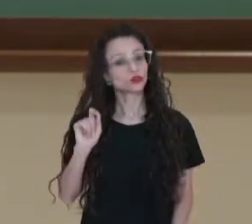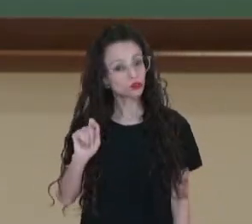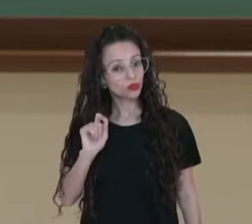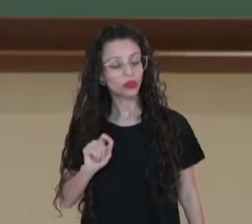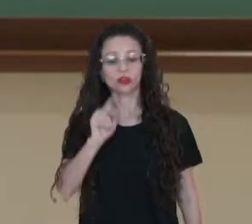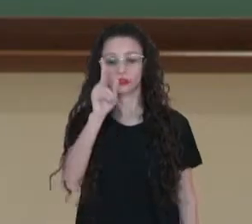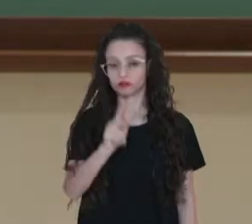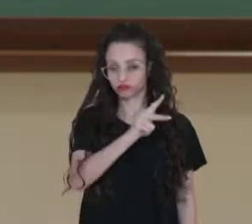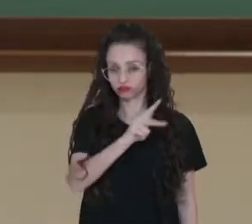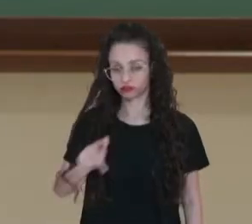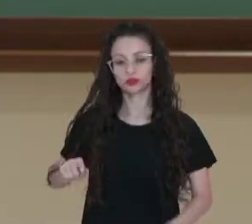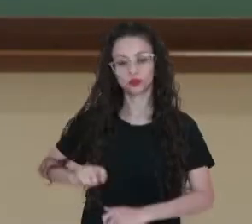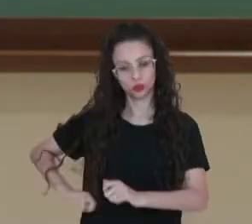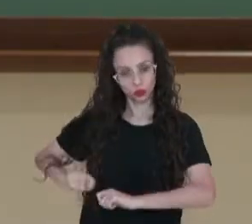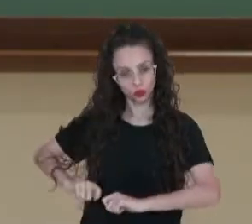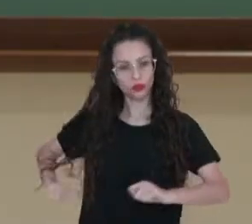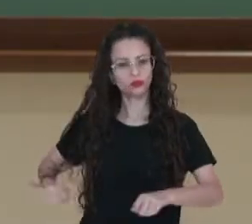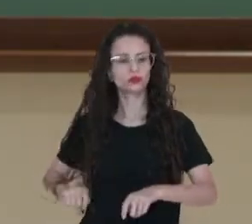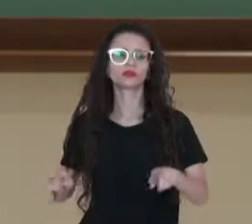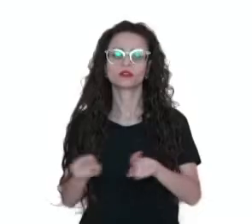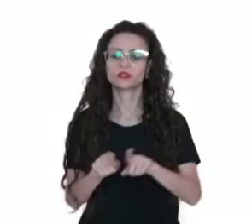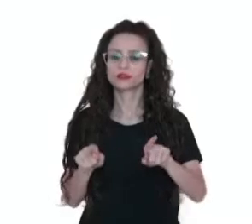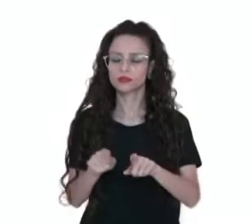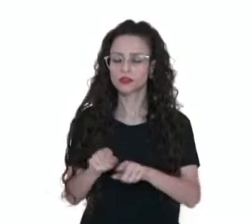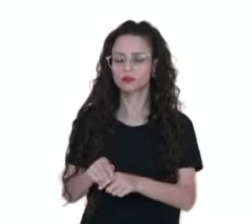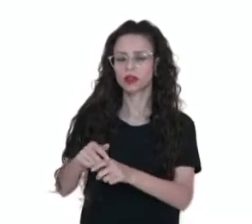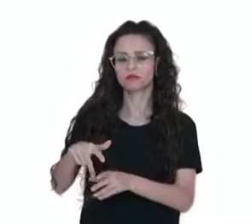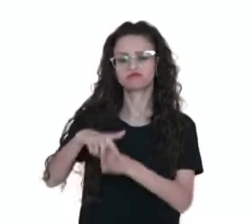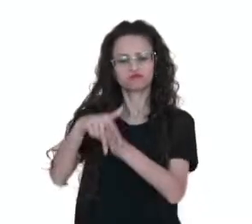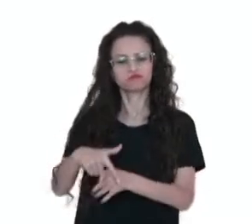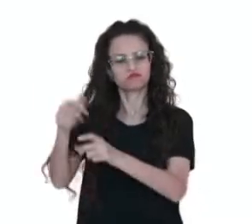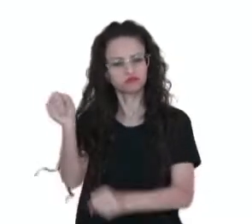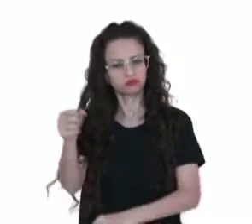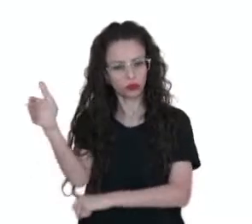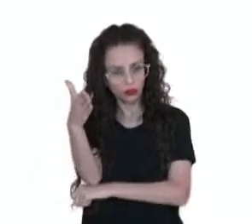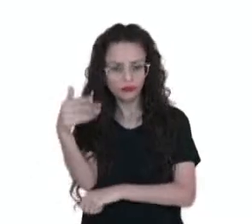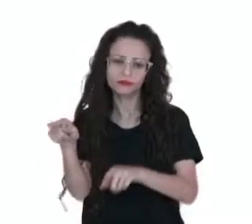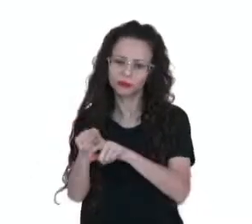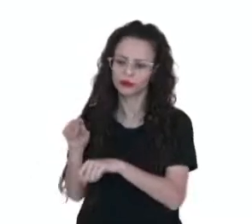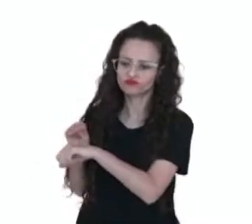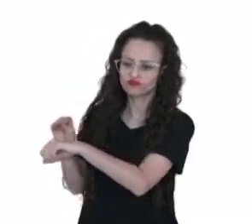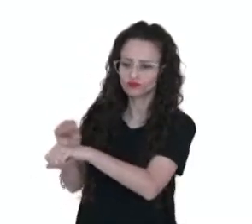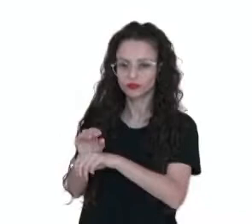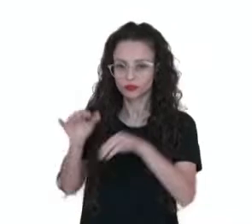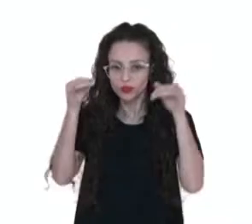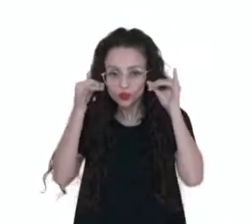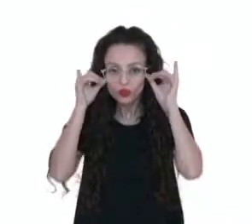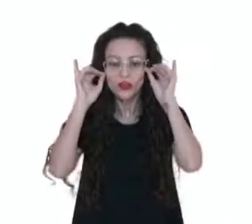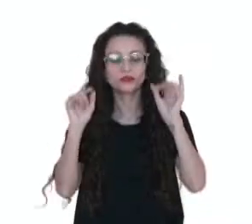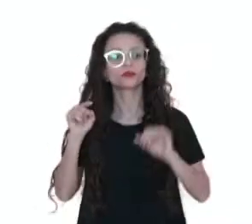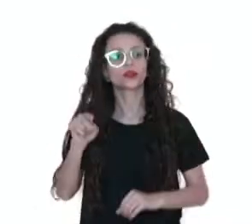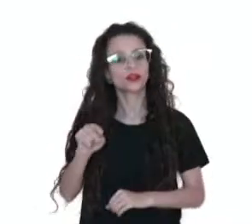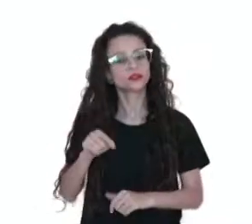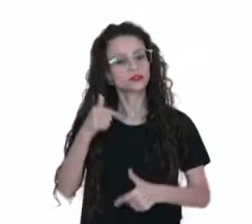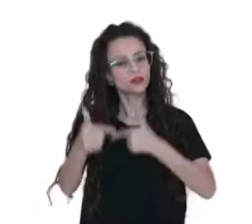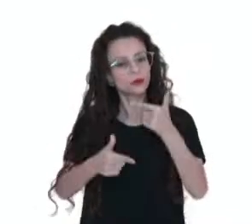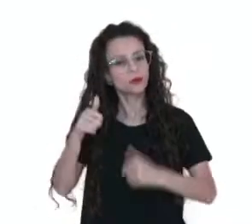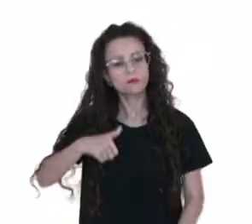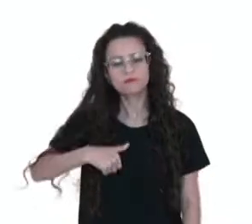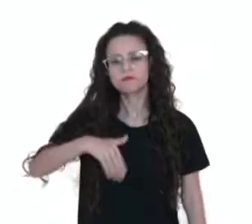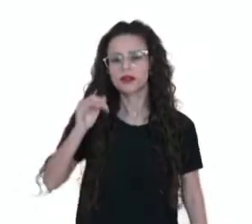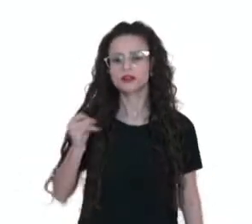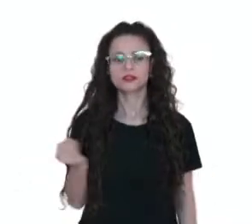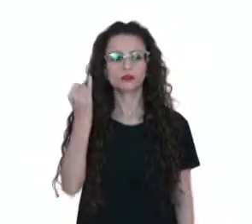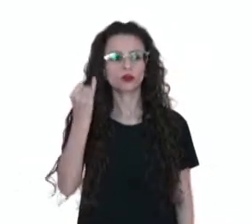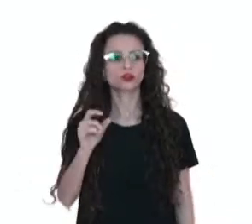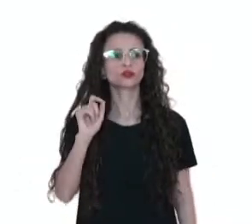a pecuária, criação de gado, né? A criação de gado foi a atividade mais importante para o